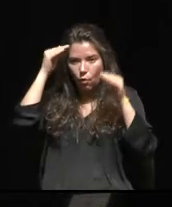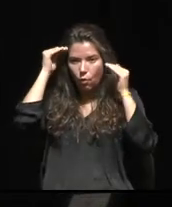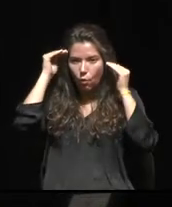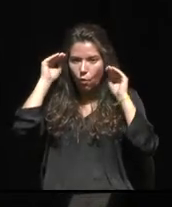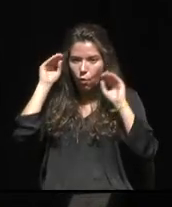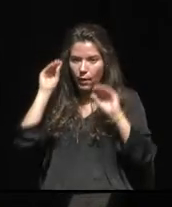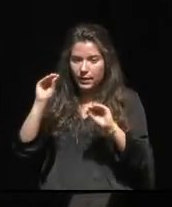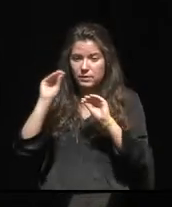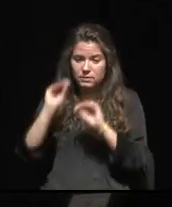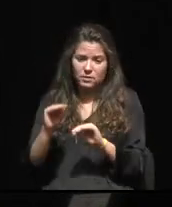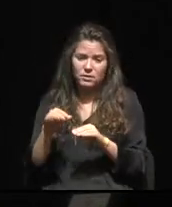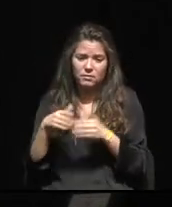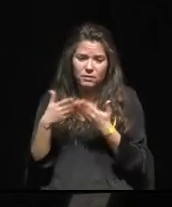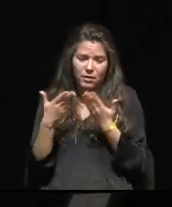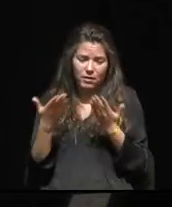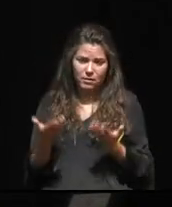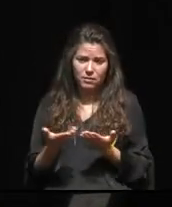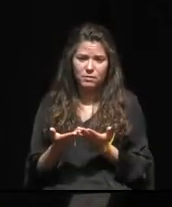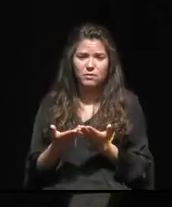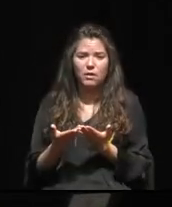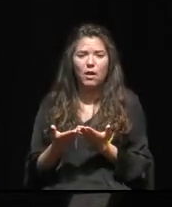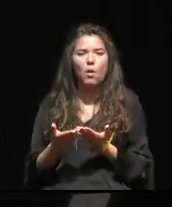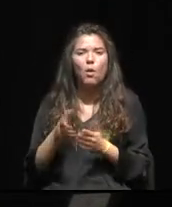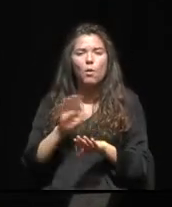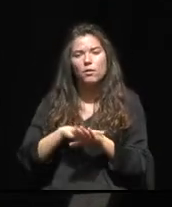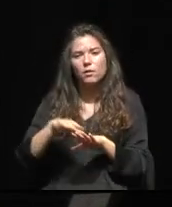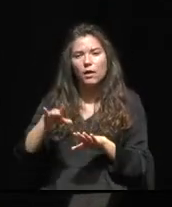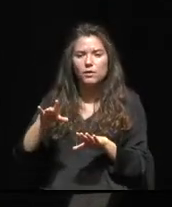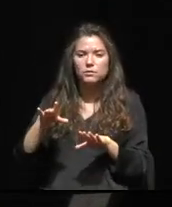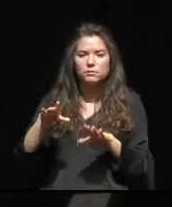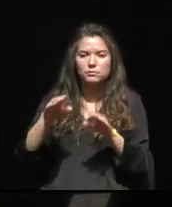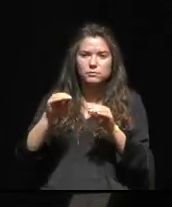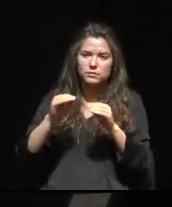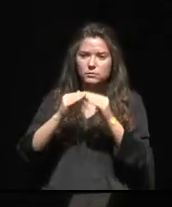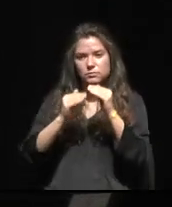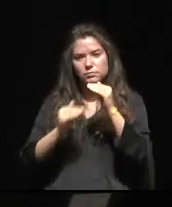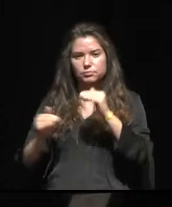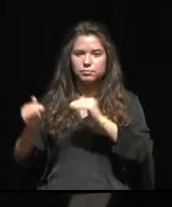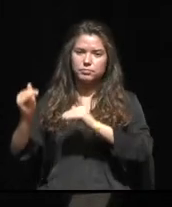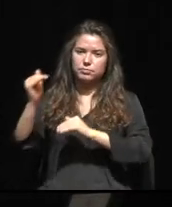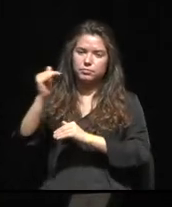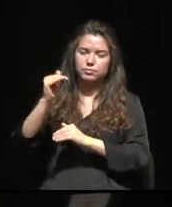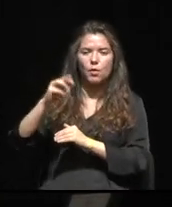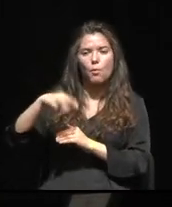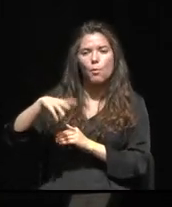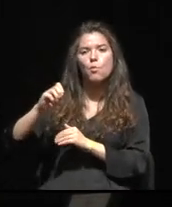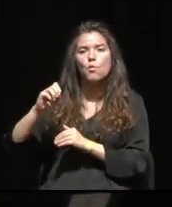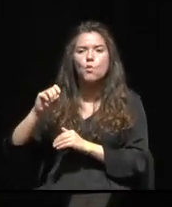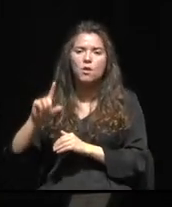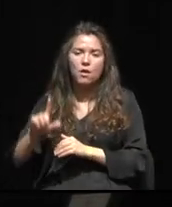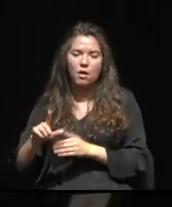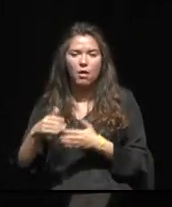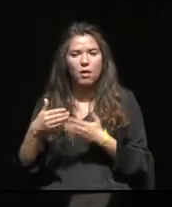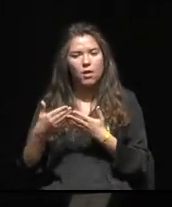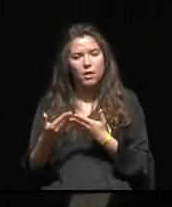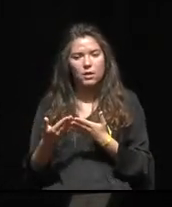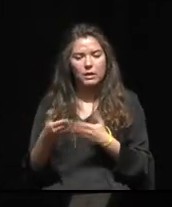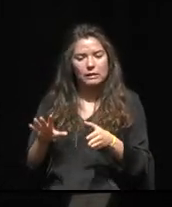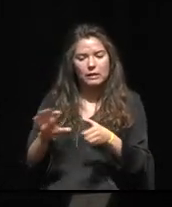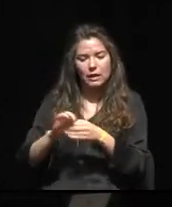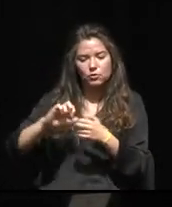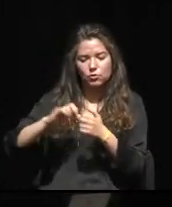a academia deve ser tomada por correntes moralmente superiores so pretensos problemas com o nosso